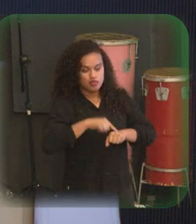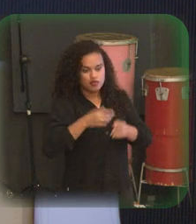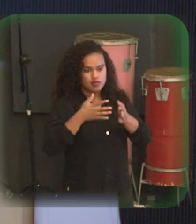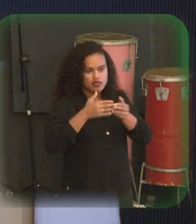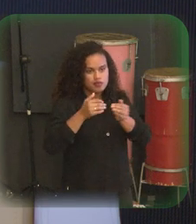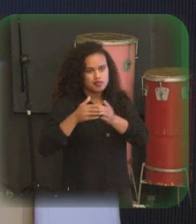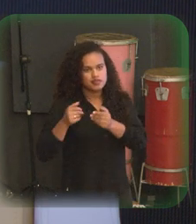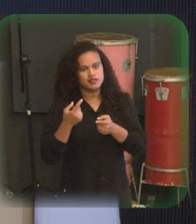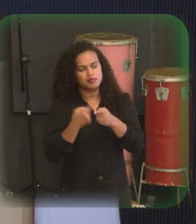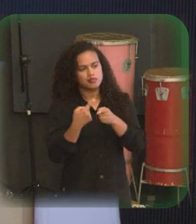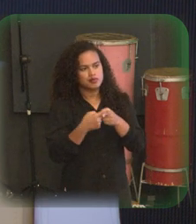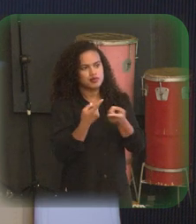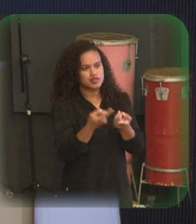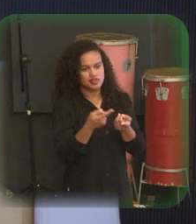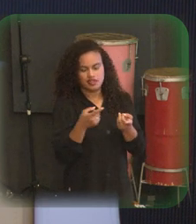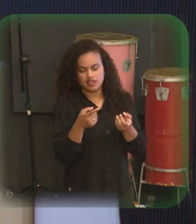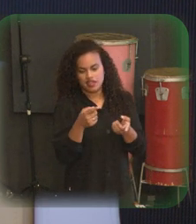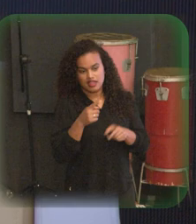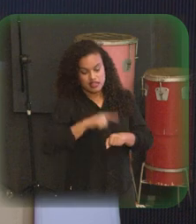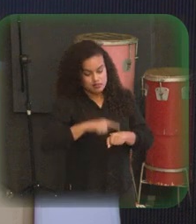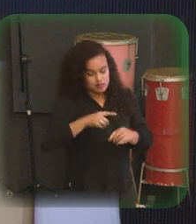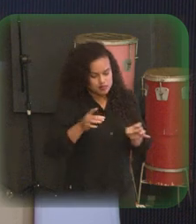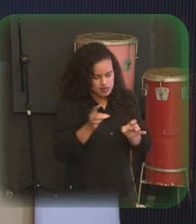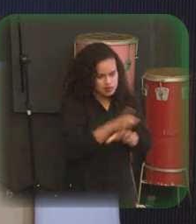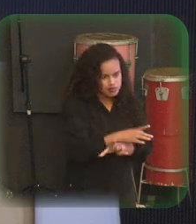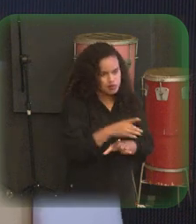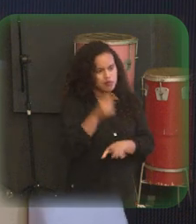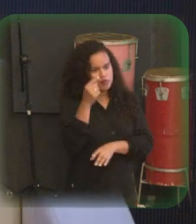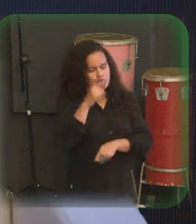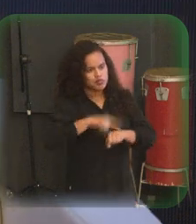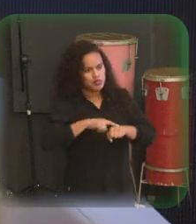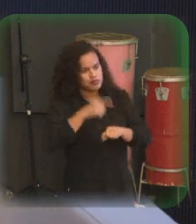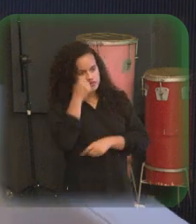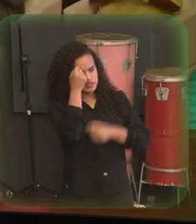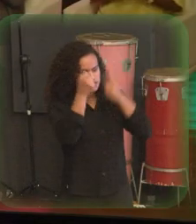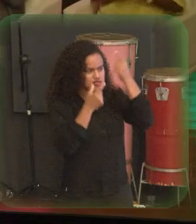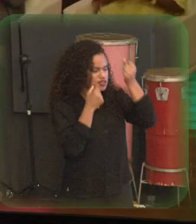já acabou-se o tempo de ter ideia e a gente só faz trabalhar. Beijo no coração.